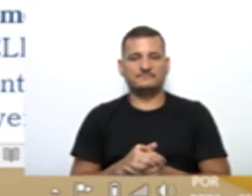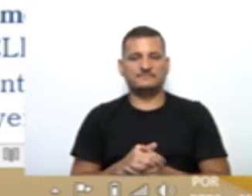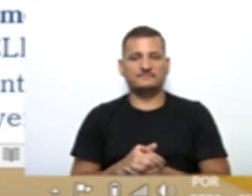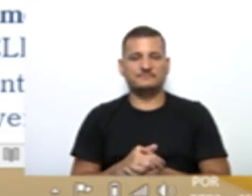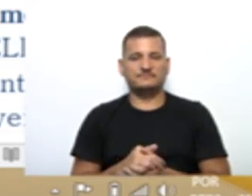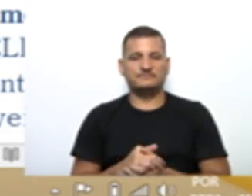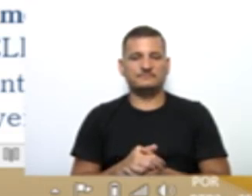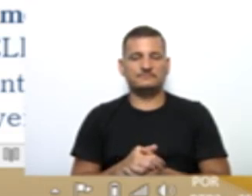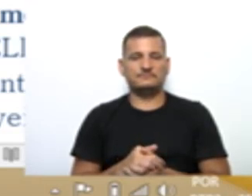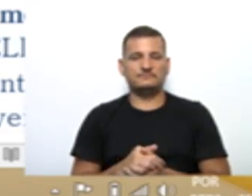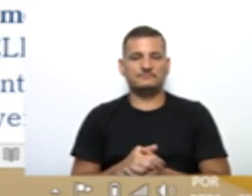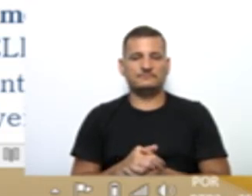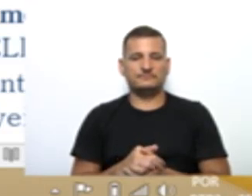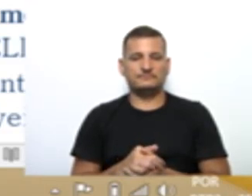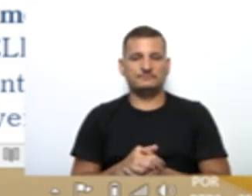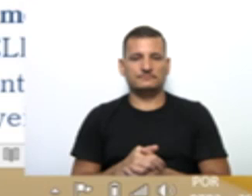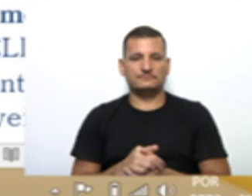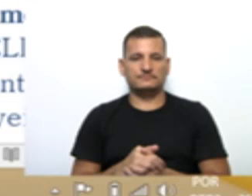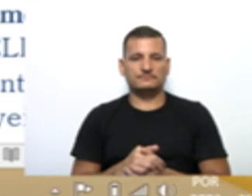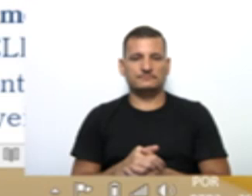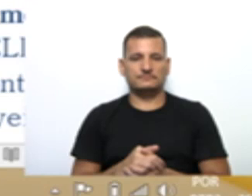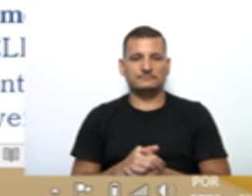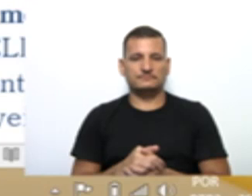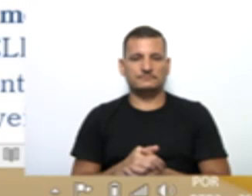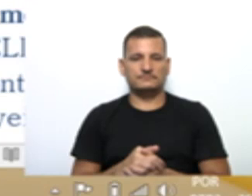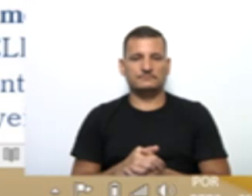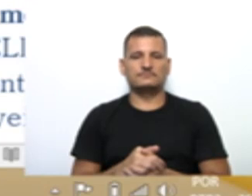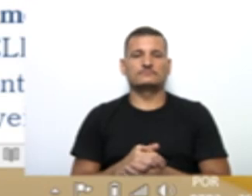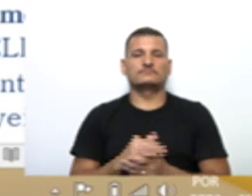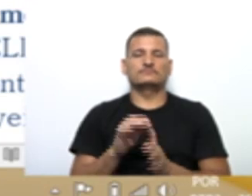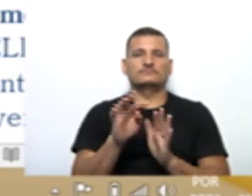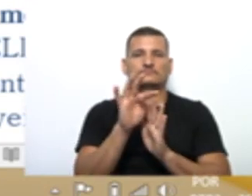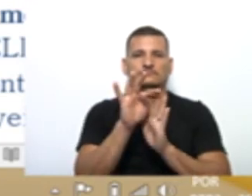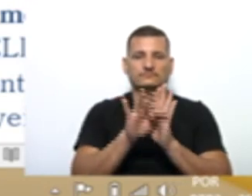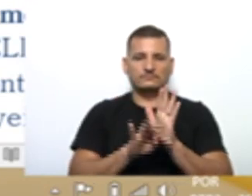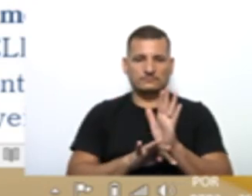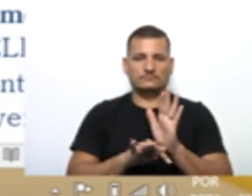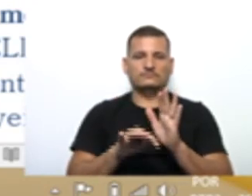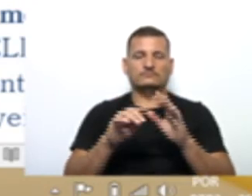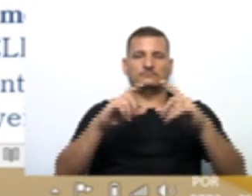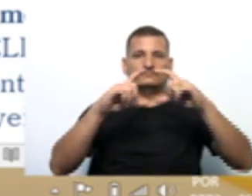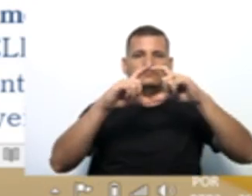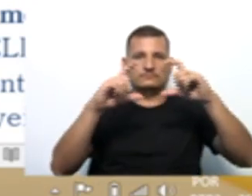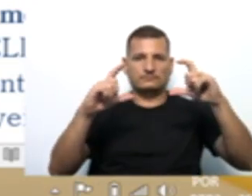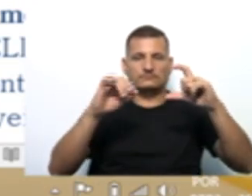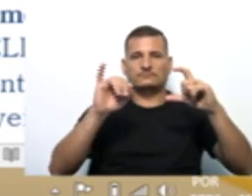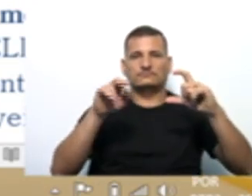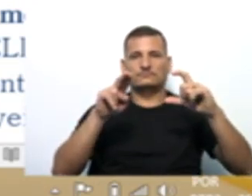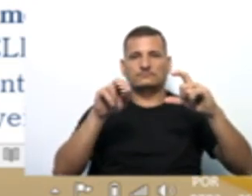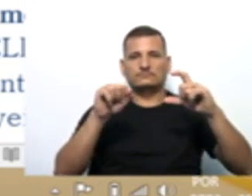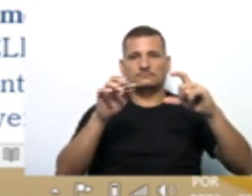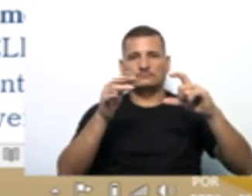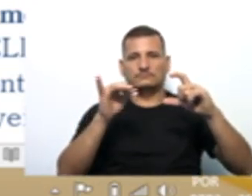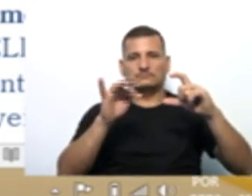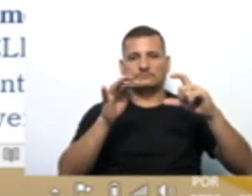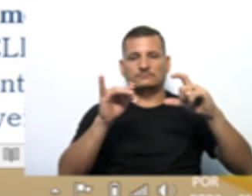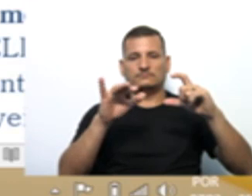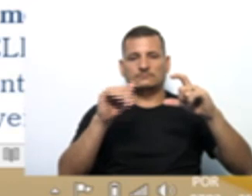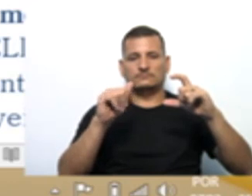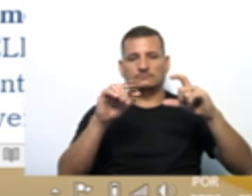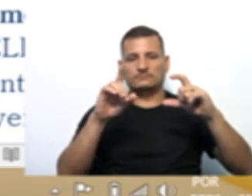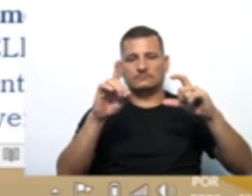portanto, recapitulando, para formatar o texto de modo geral, o alinhamento é justificado do corpo do